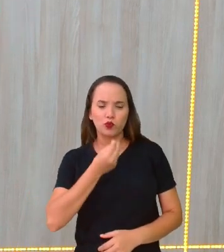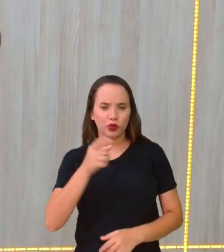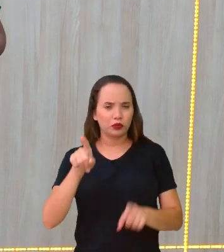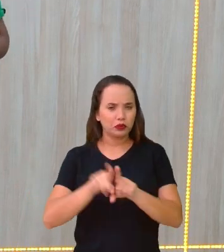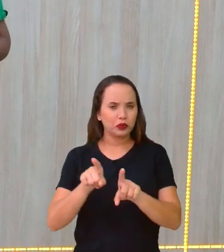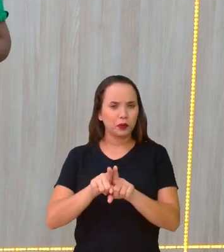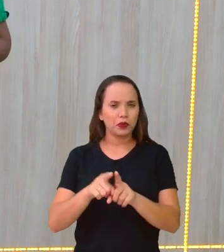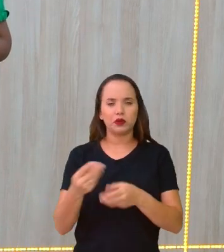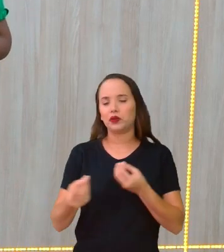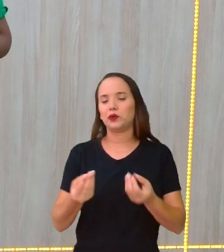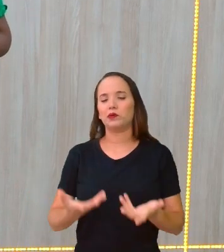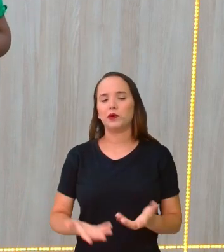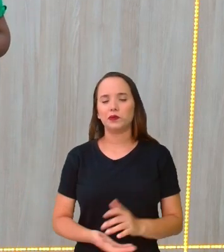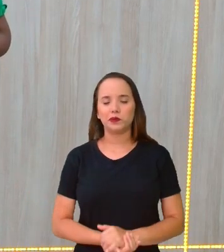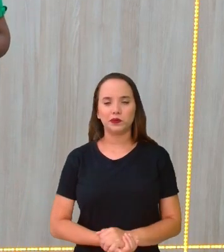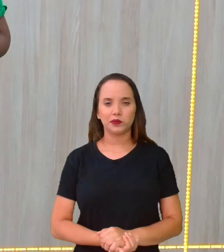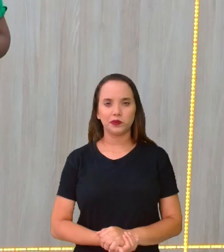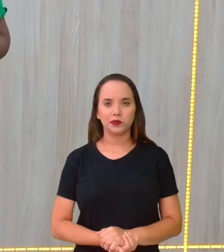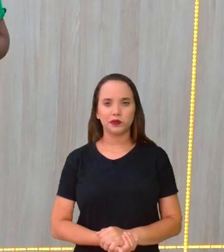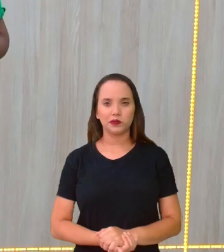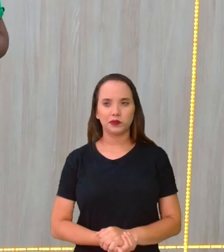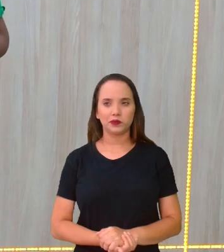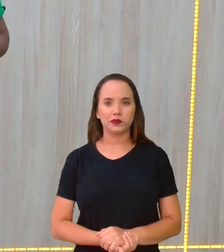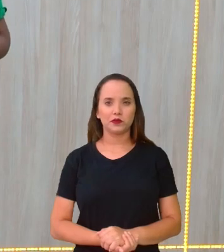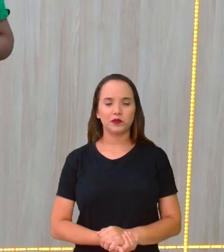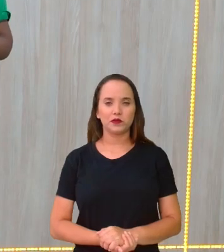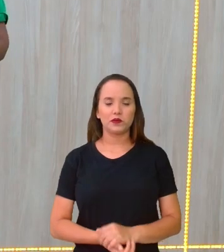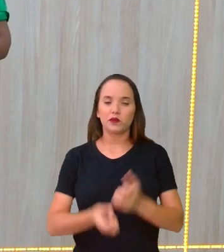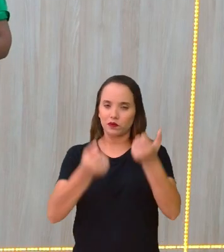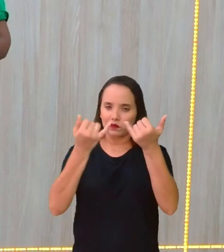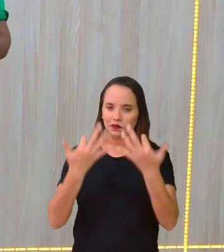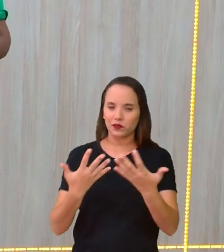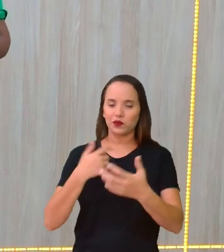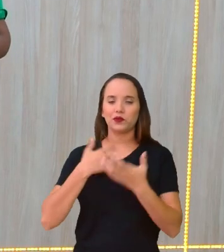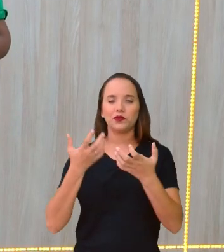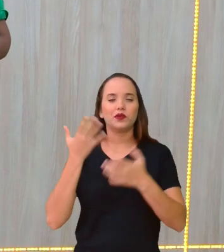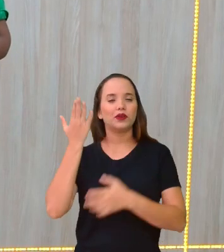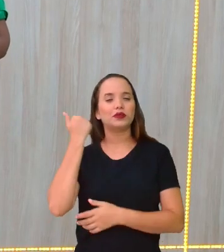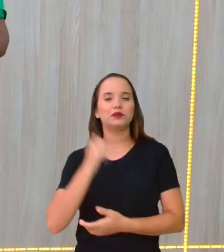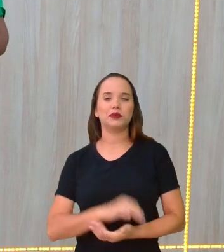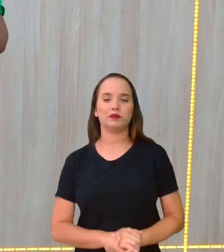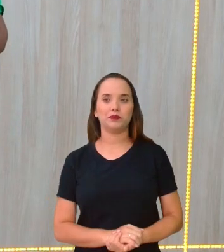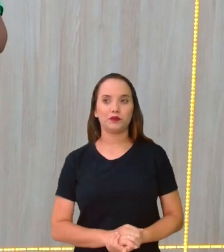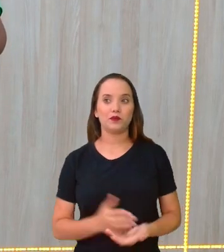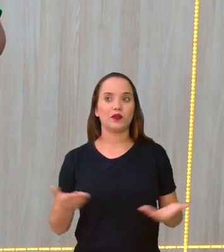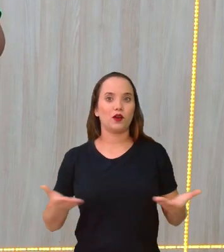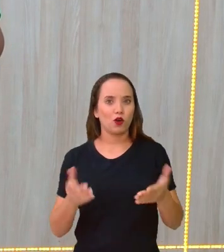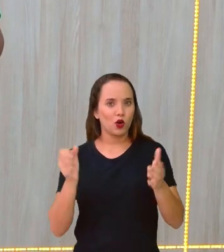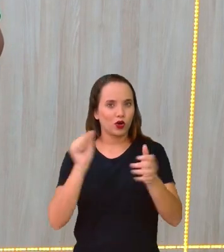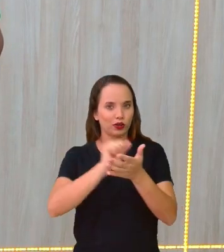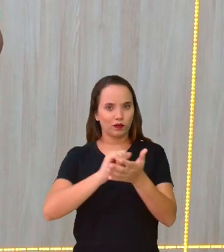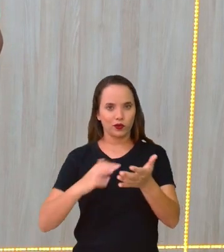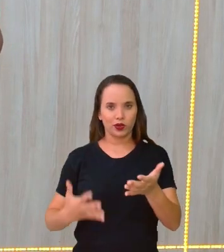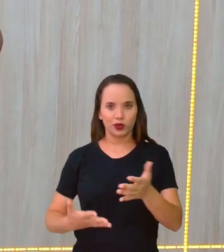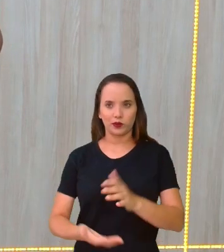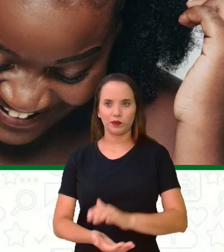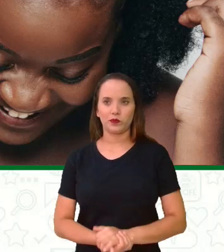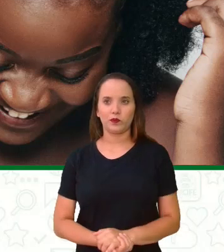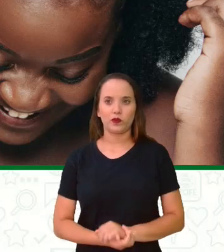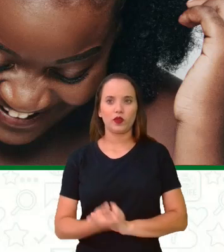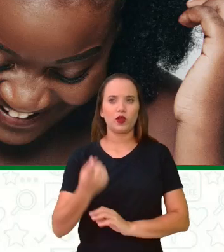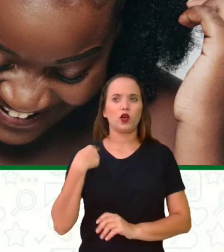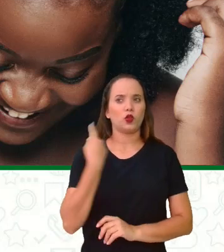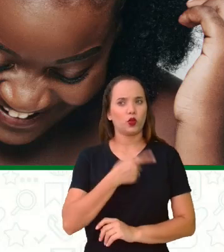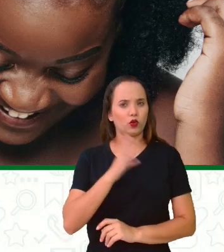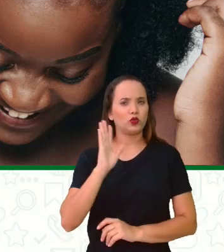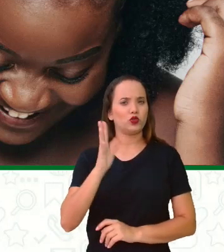Como é feito isso? Como é? Conta que eu quero saber. Chegamos na hora da atividade. A gente viu